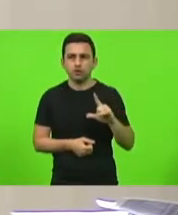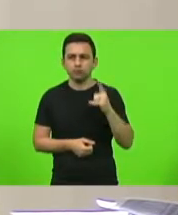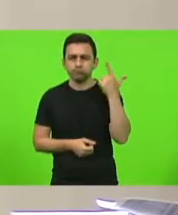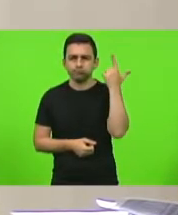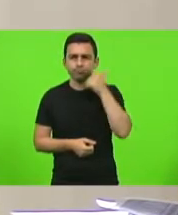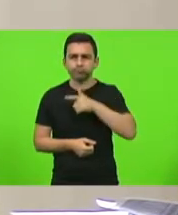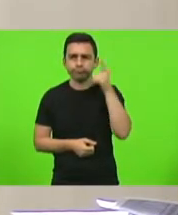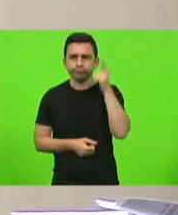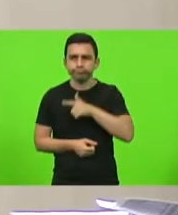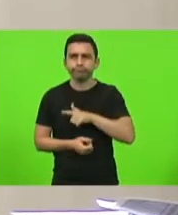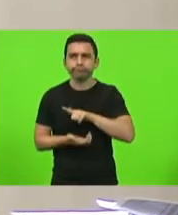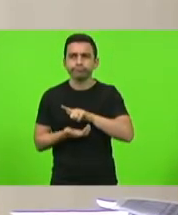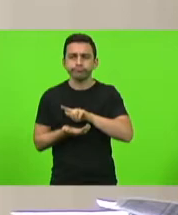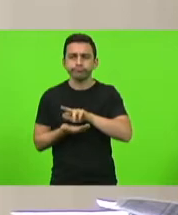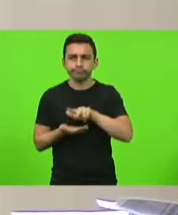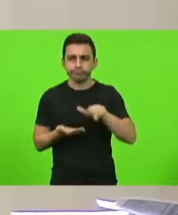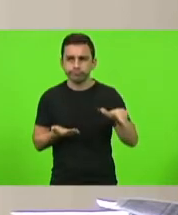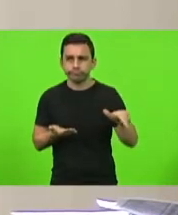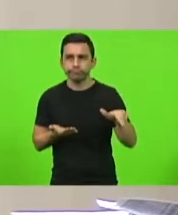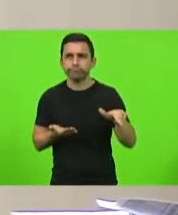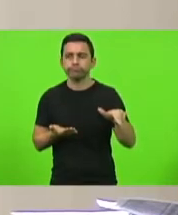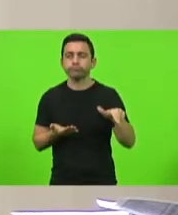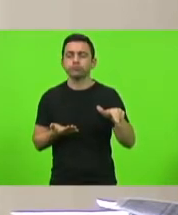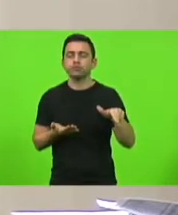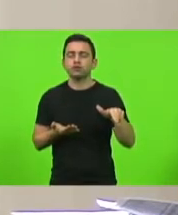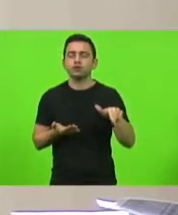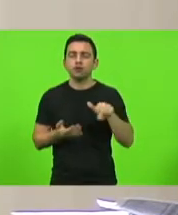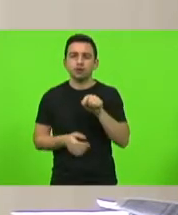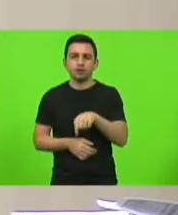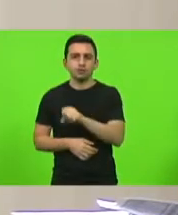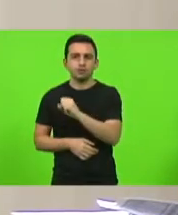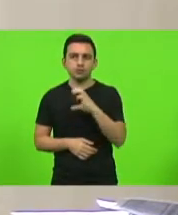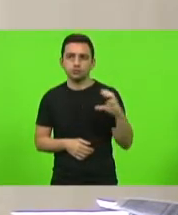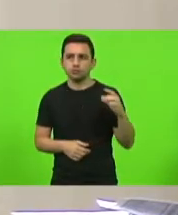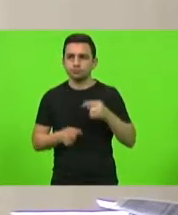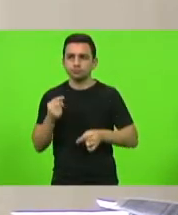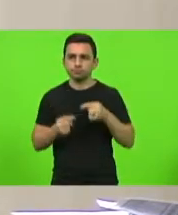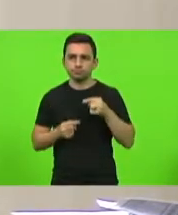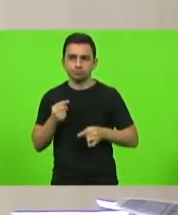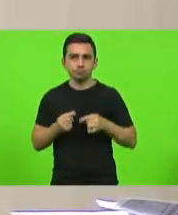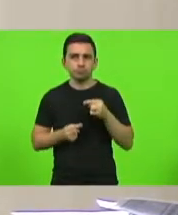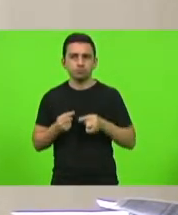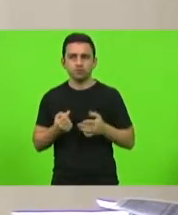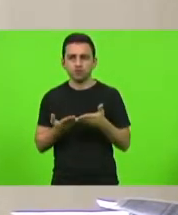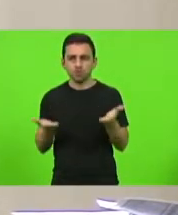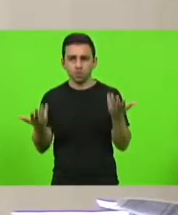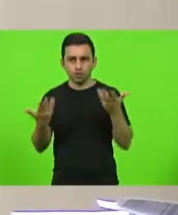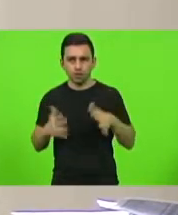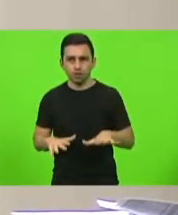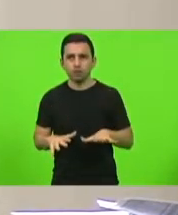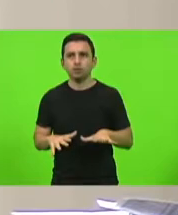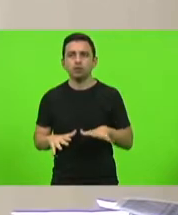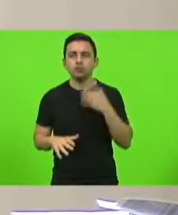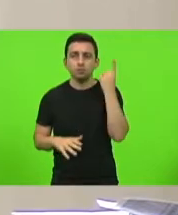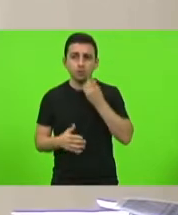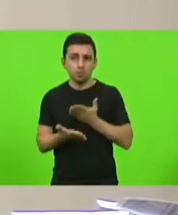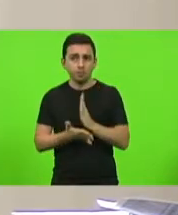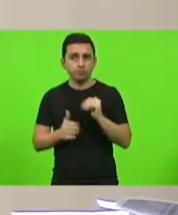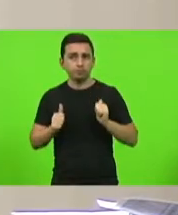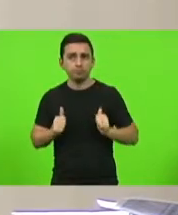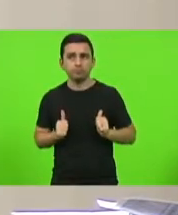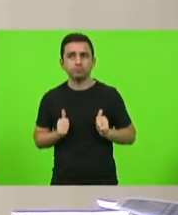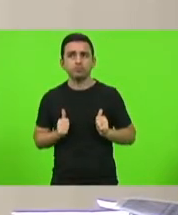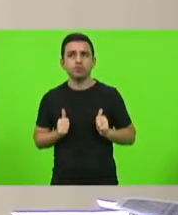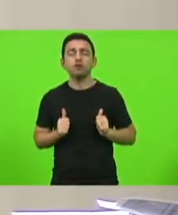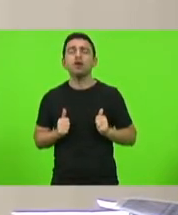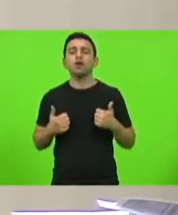pelos resultados obtidos nos Jogos Abertos de Santa Catarina, em discussão. Não havendo quem queira discutir, em votação, deputados que aprovam, permaneçam como se encontram. Eu quero